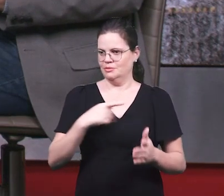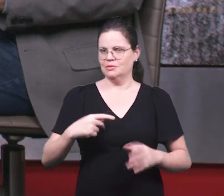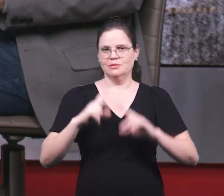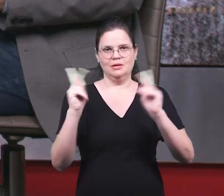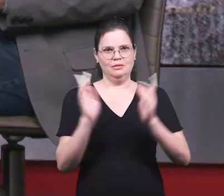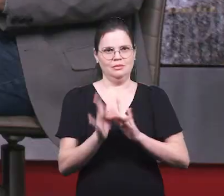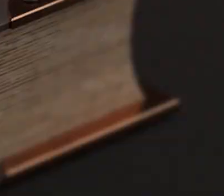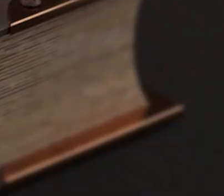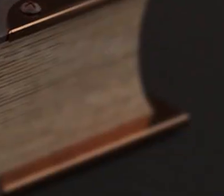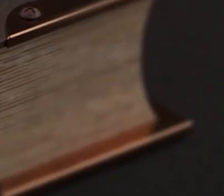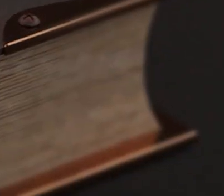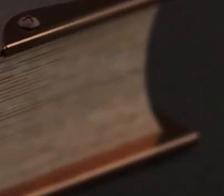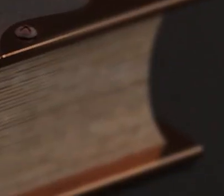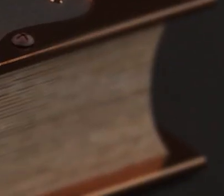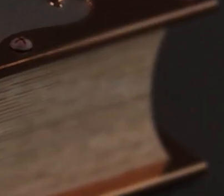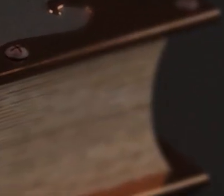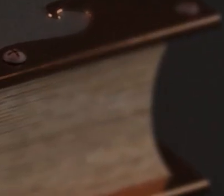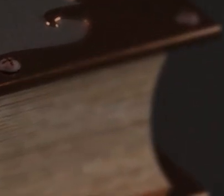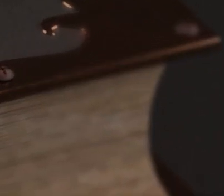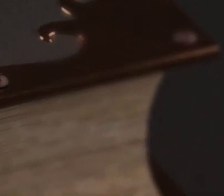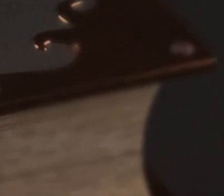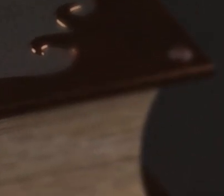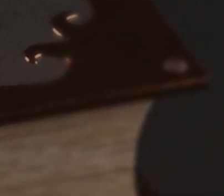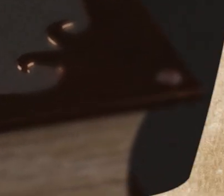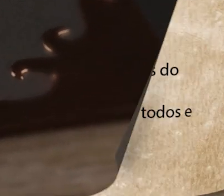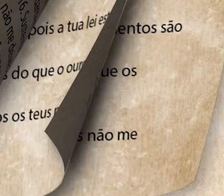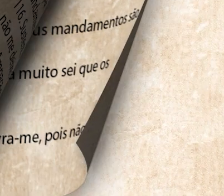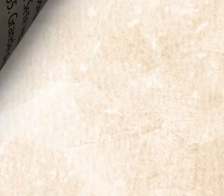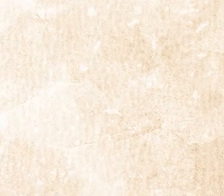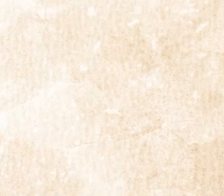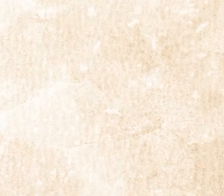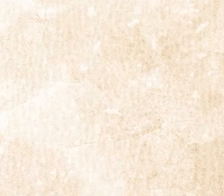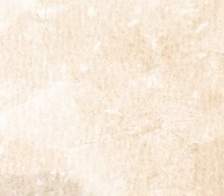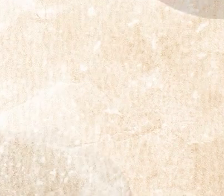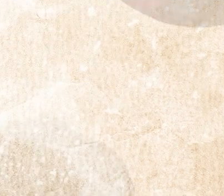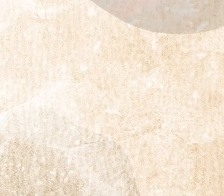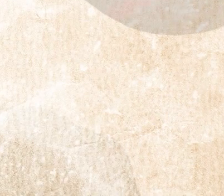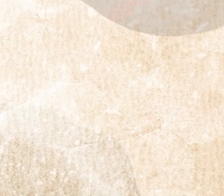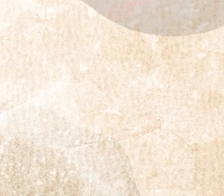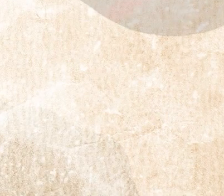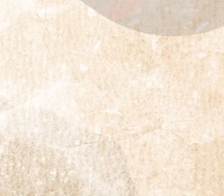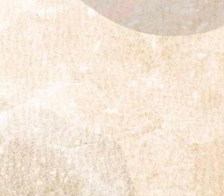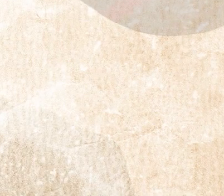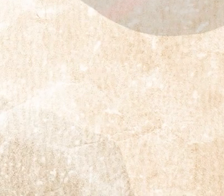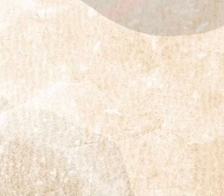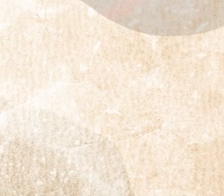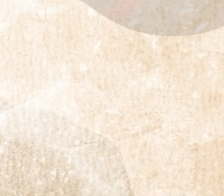Fábio. A paz do Senhor.